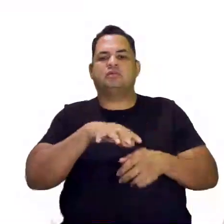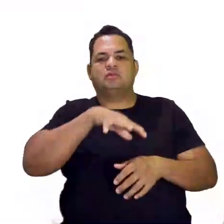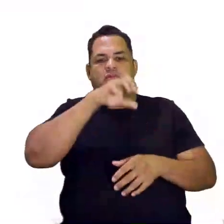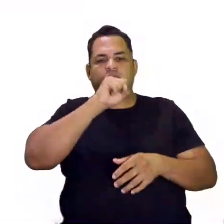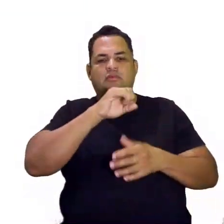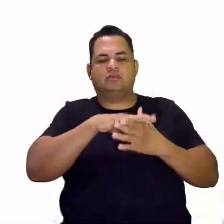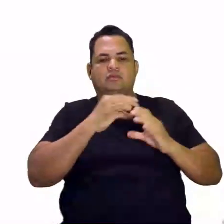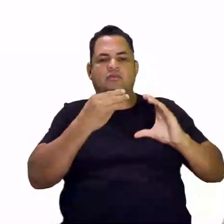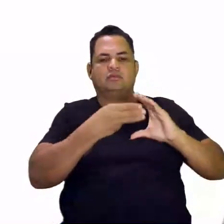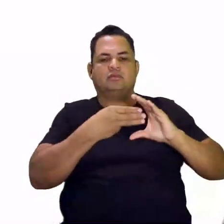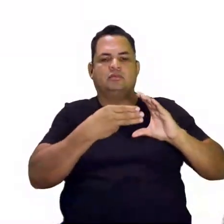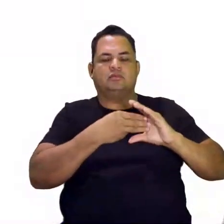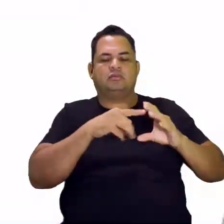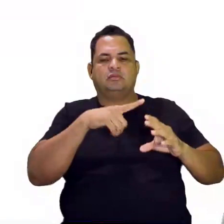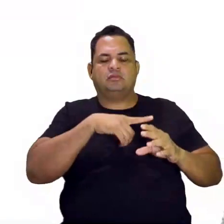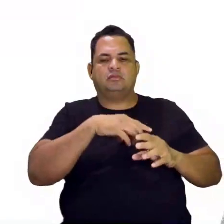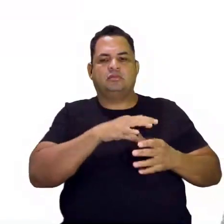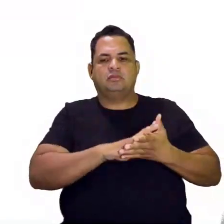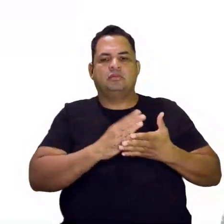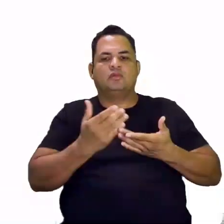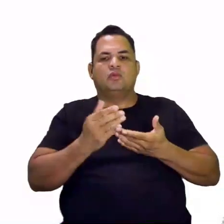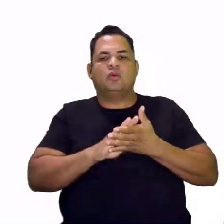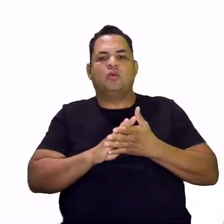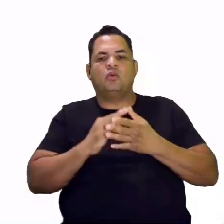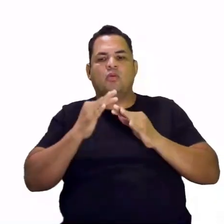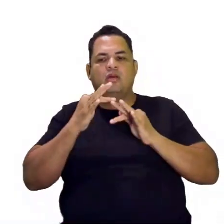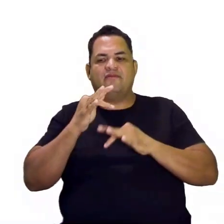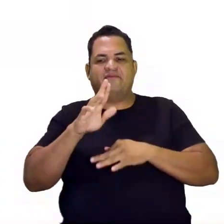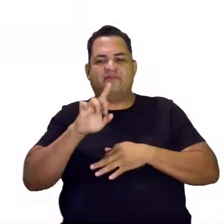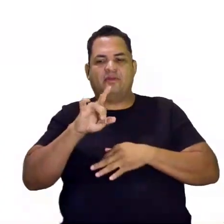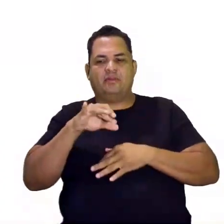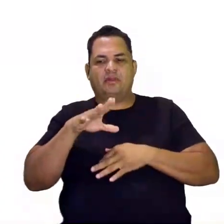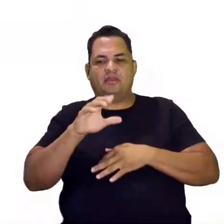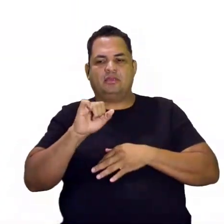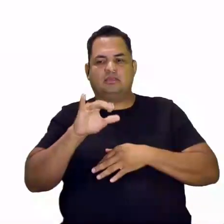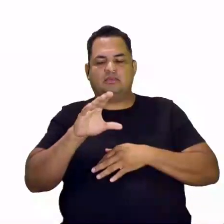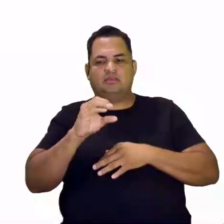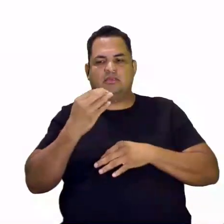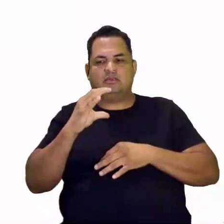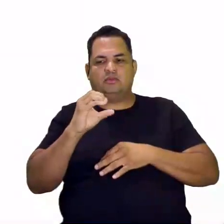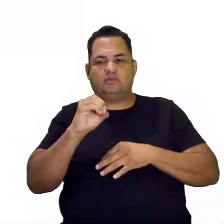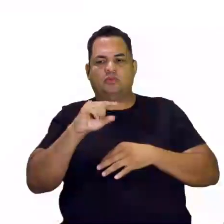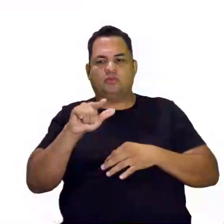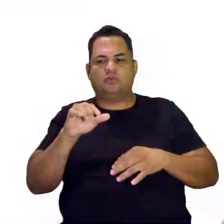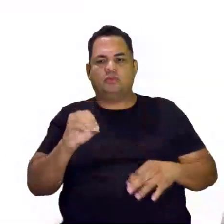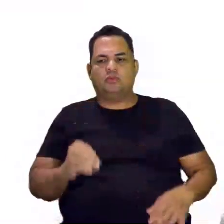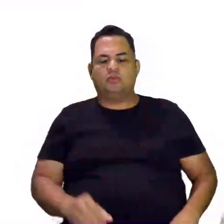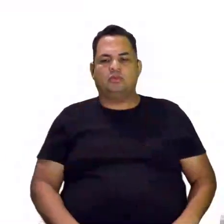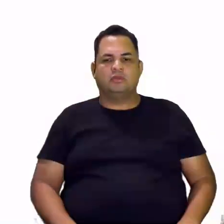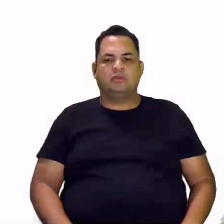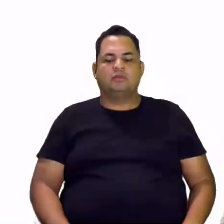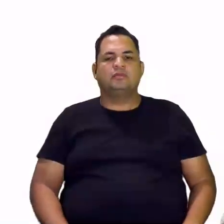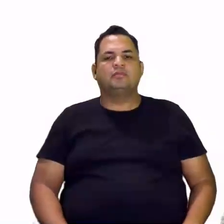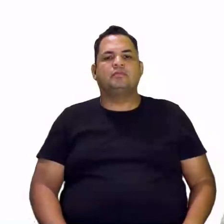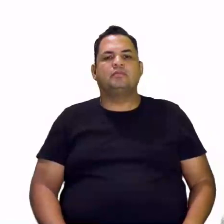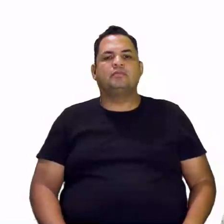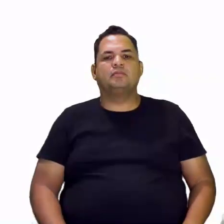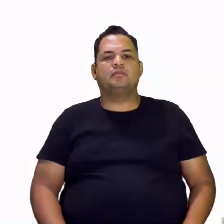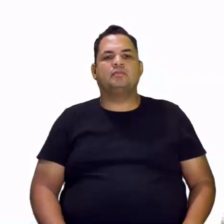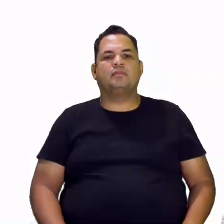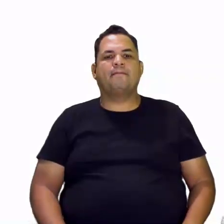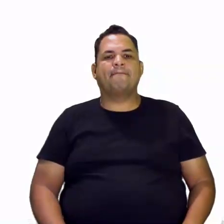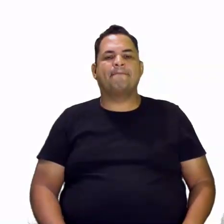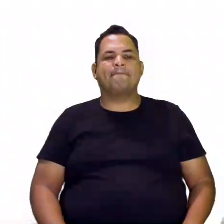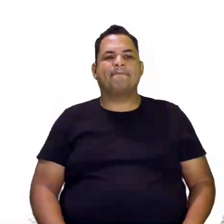respiração celular para obter energia, ou a fermentação. Tudo bem? Então vamos lá.